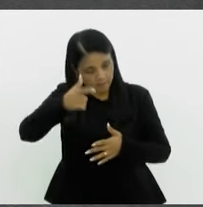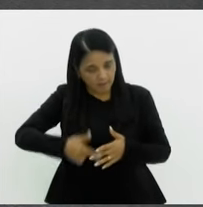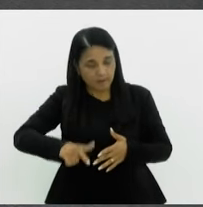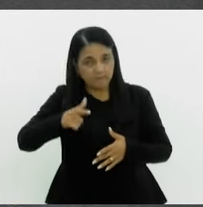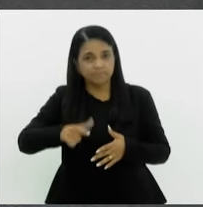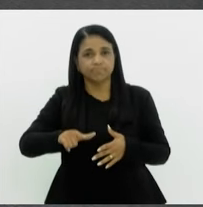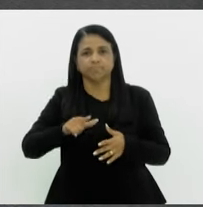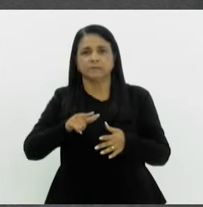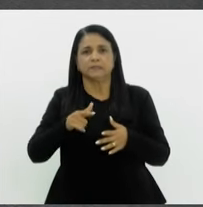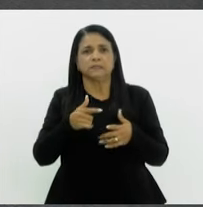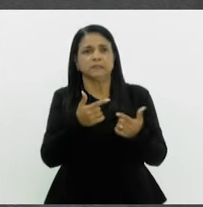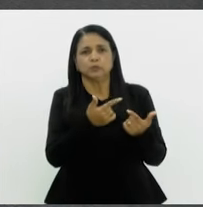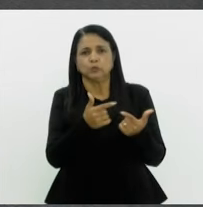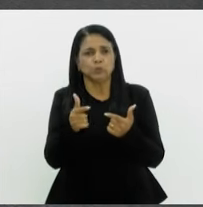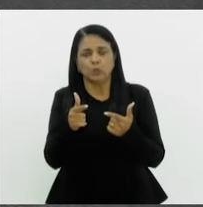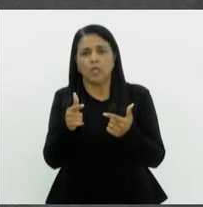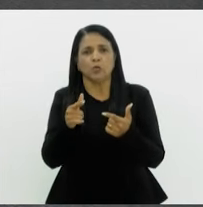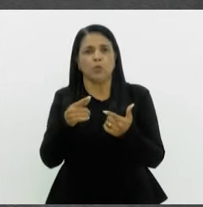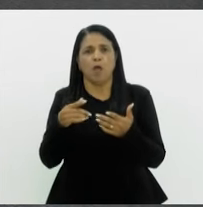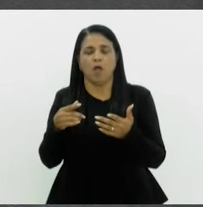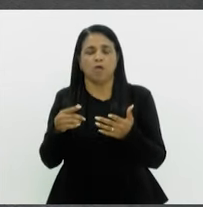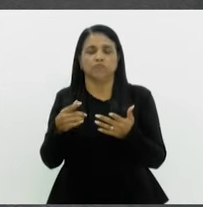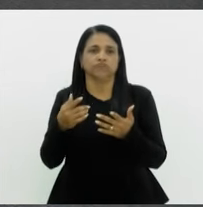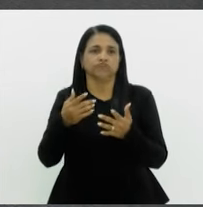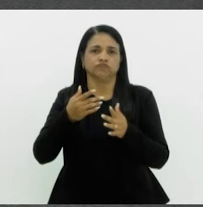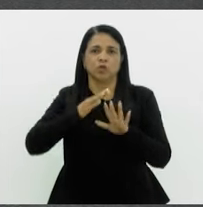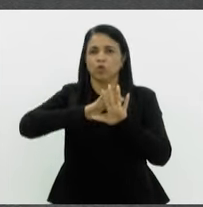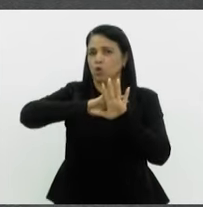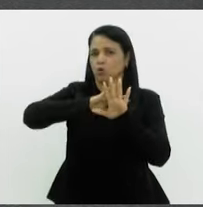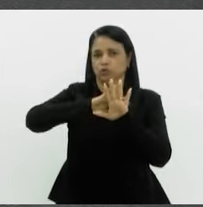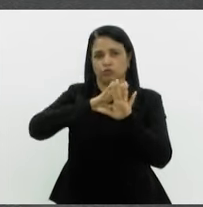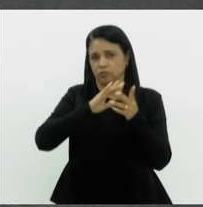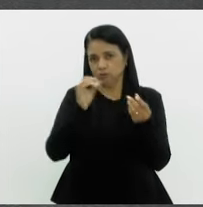rigorosamente sem qualquer conotação ideológica.